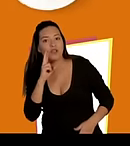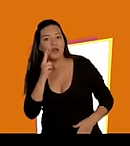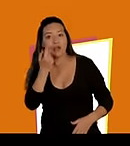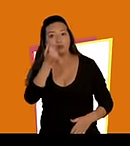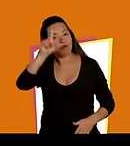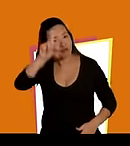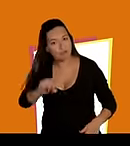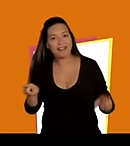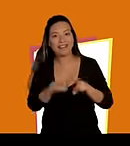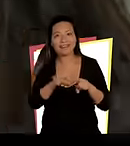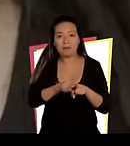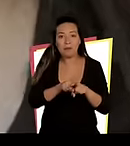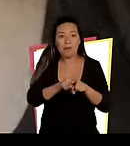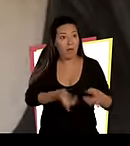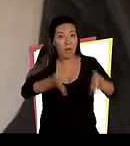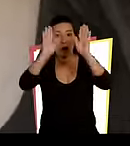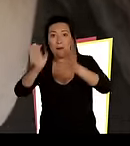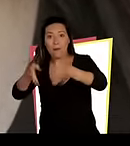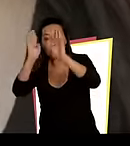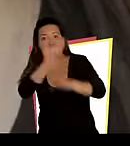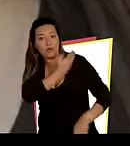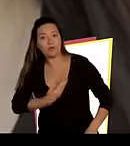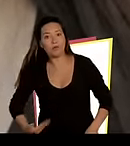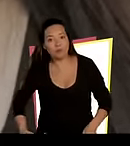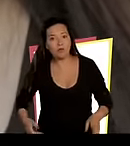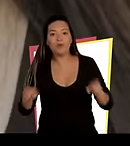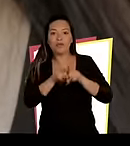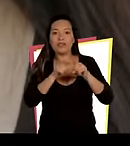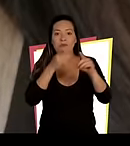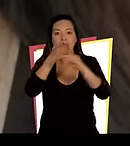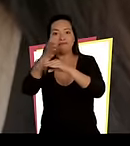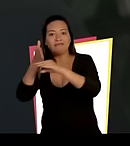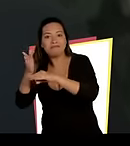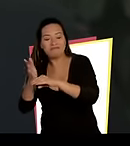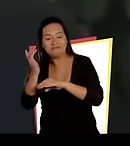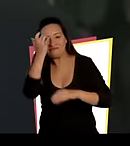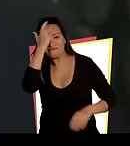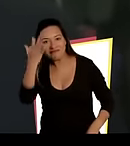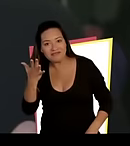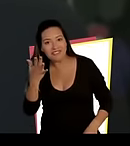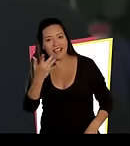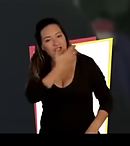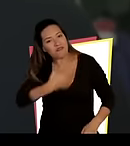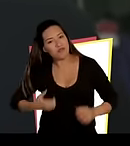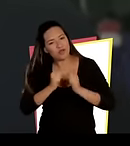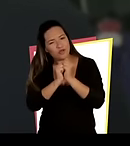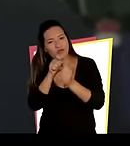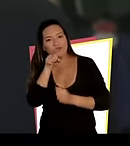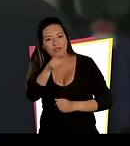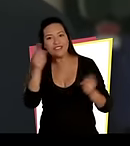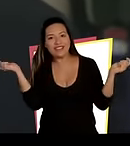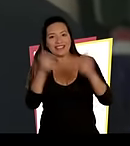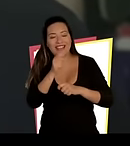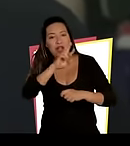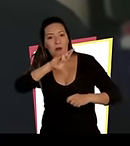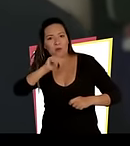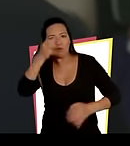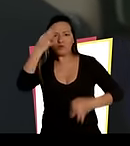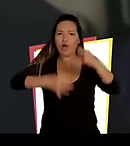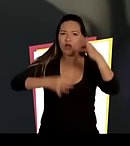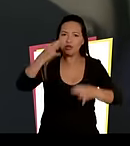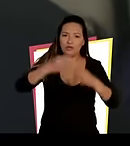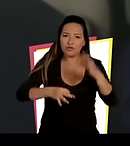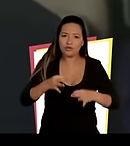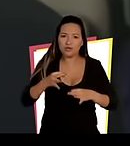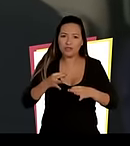feiras e restaurantes populares. E usar imóveis públicos vazios para moradia popular. Vou governar com você. É possível fazer o Rio ser